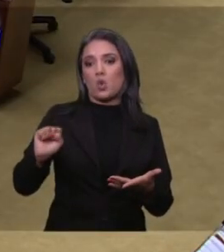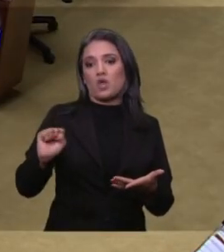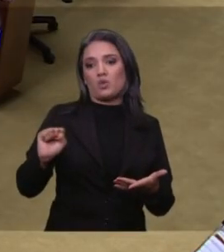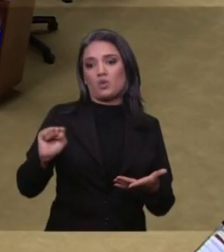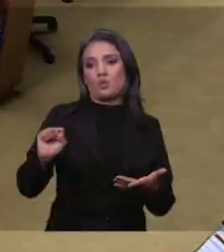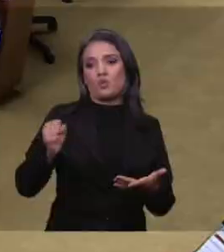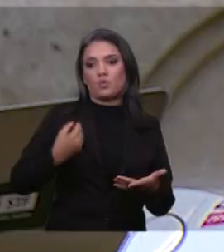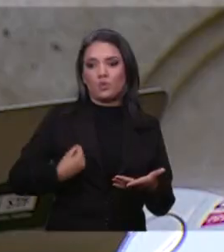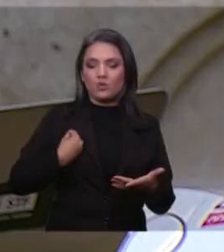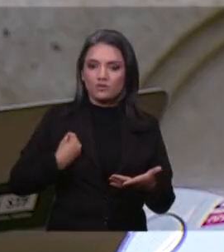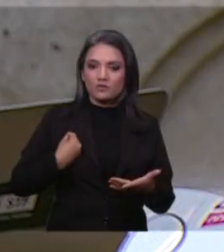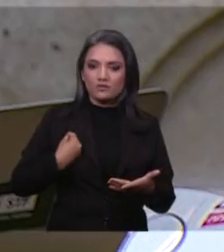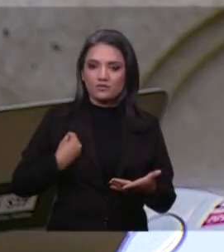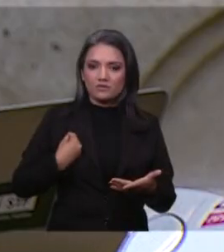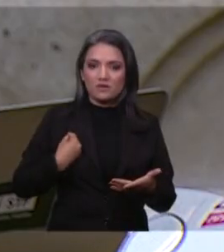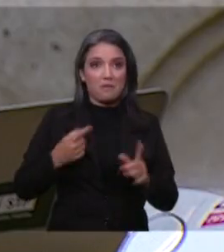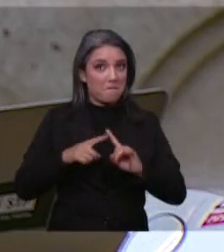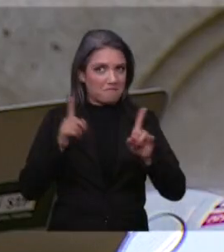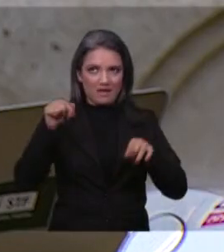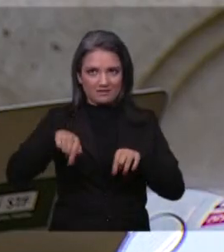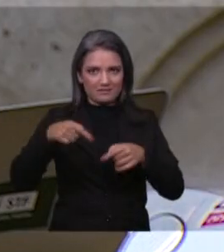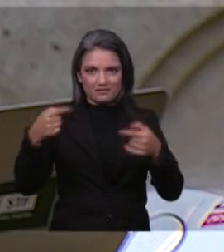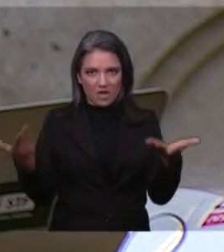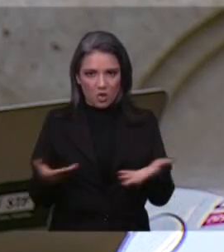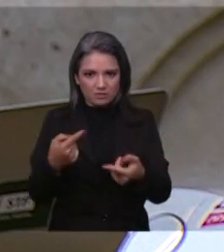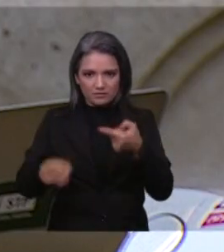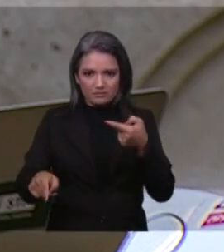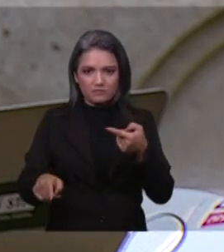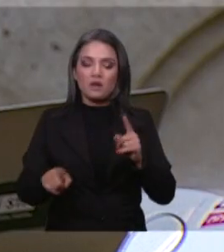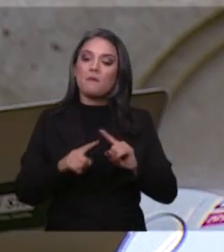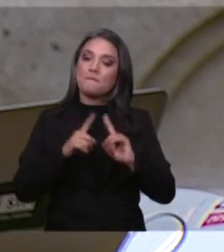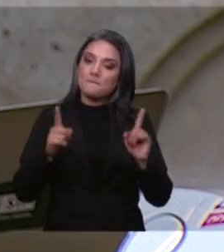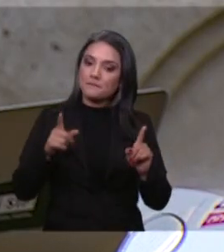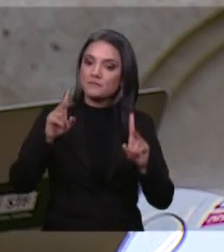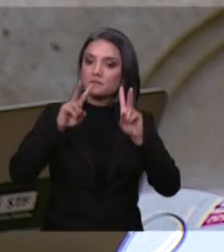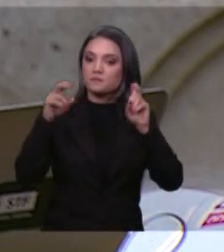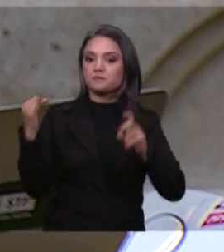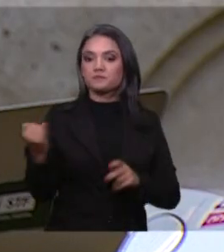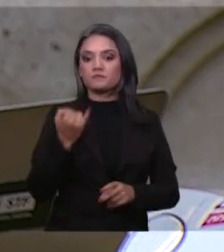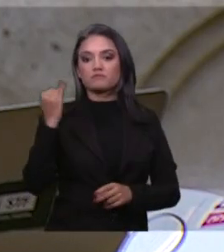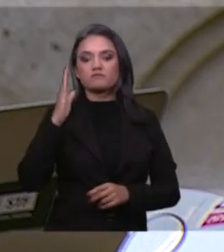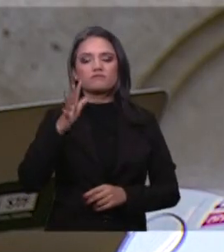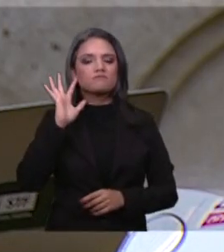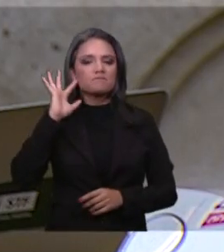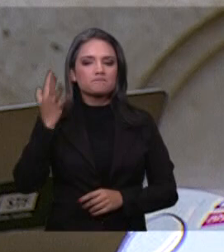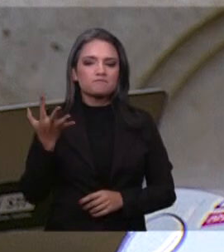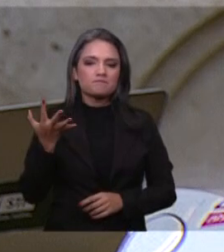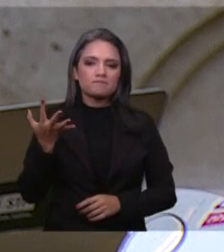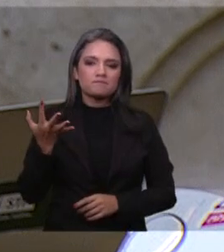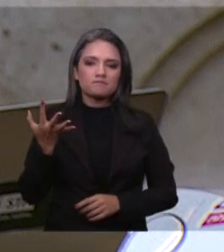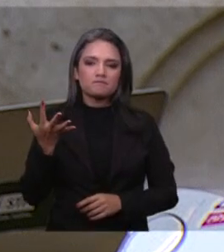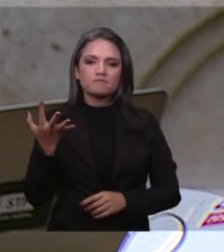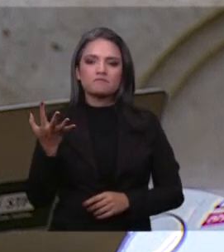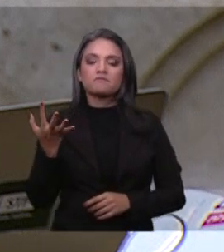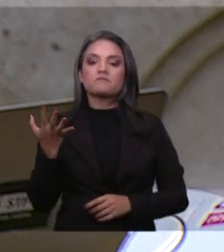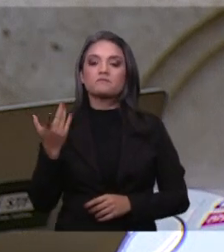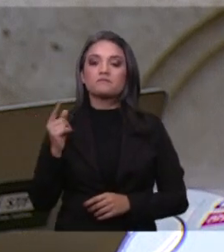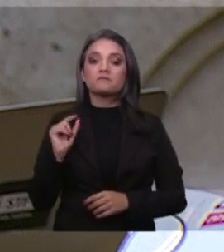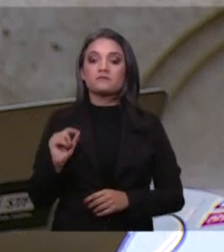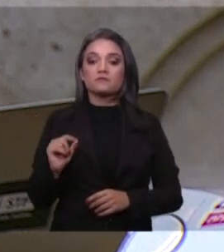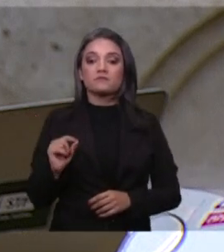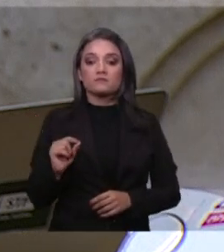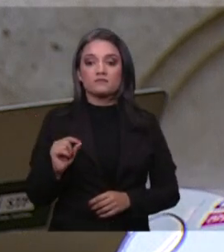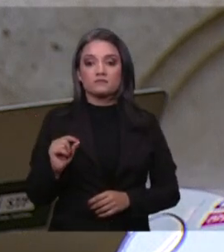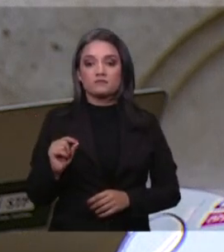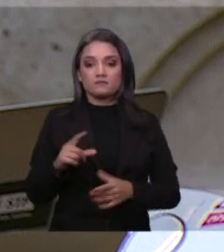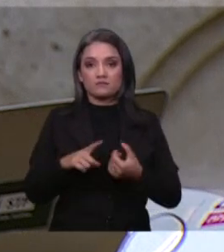sorte, e a questão não se colocaria. Mas essa questão, que é uma questão relevante, nós decidimos, acho que antes até do ministro Zanin ingressar,